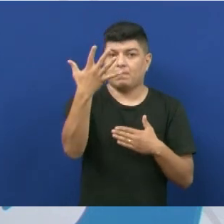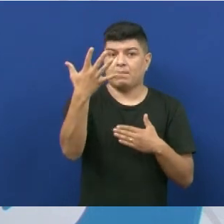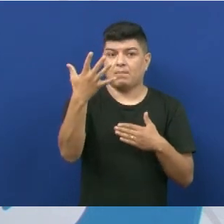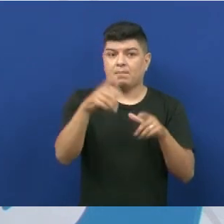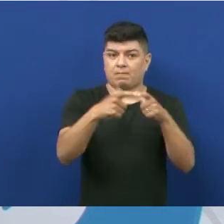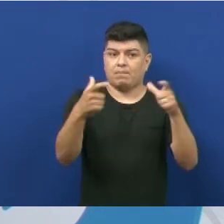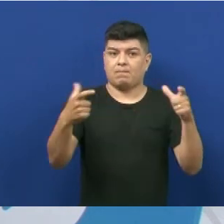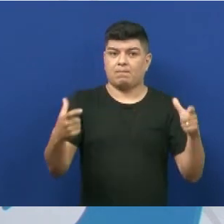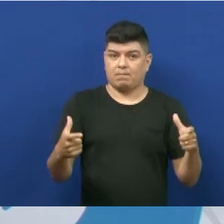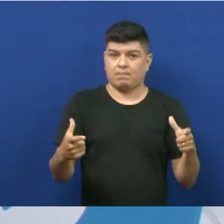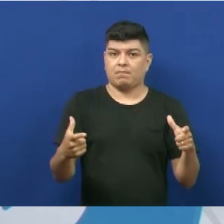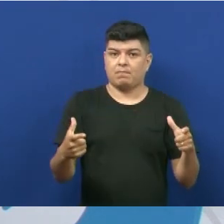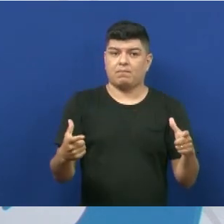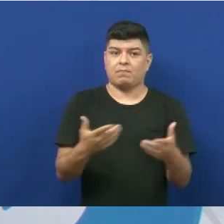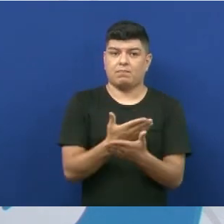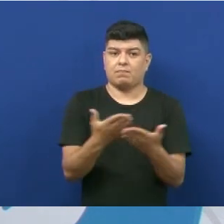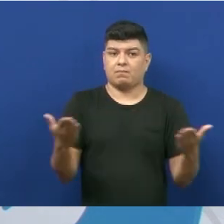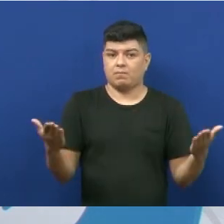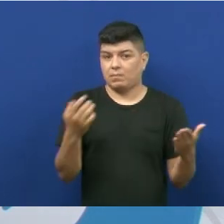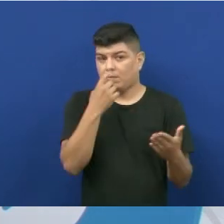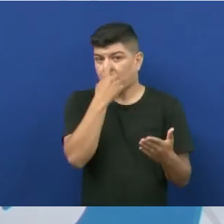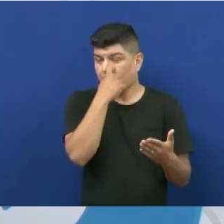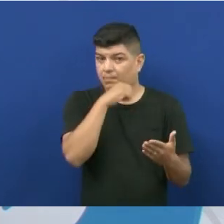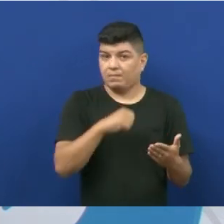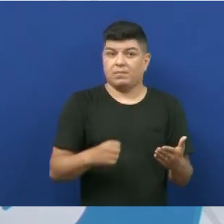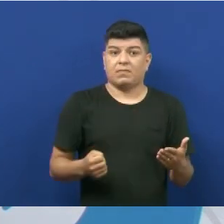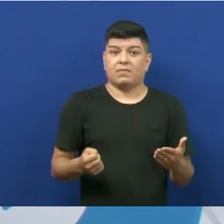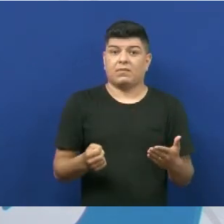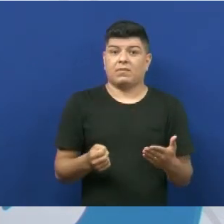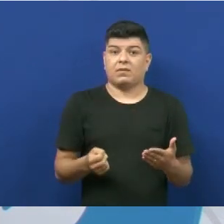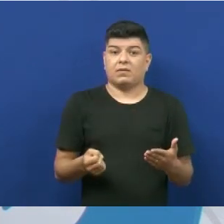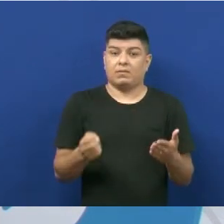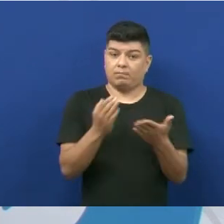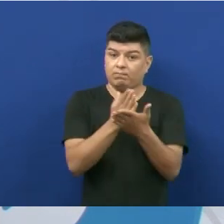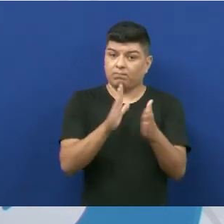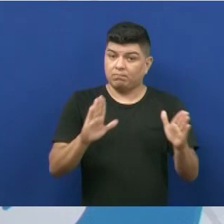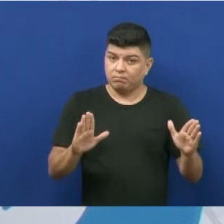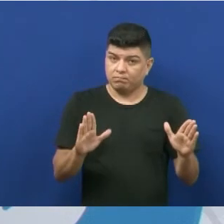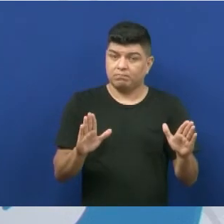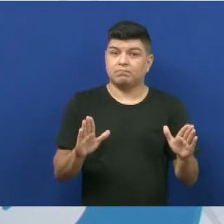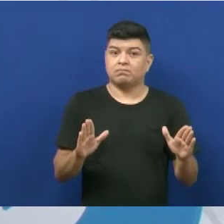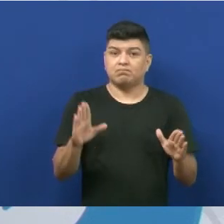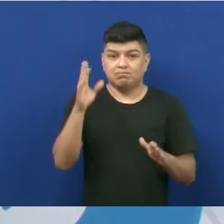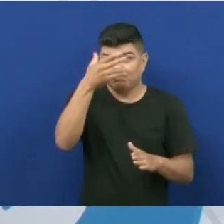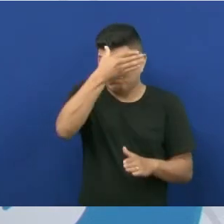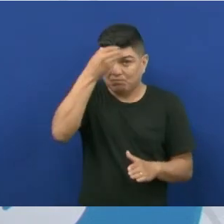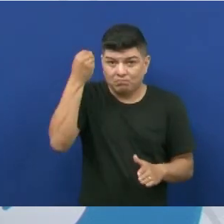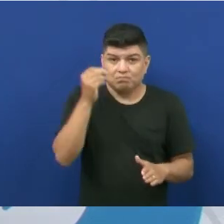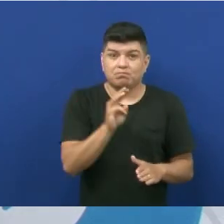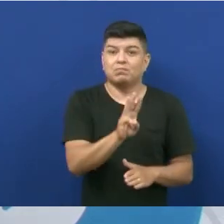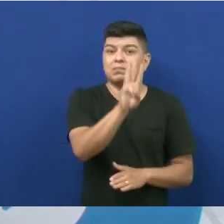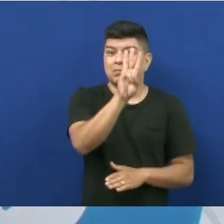da dilatação, pessoal. Então, pessoal, nós vamos ficando por aqui e não esqueçam de